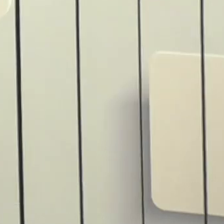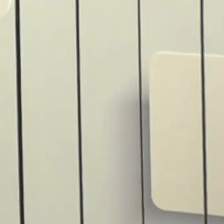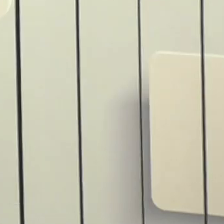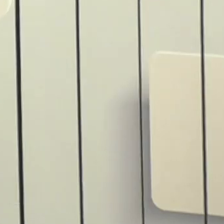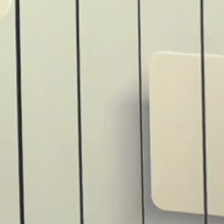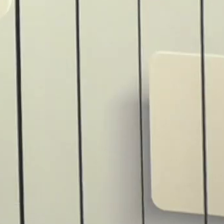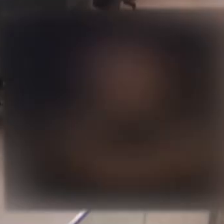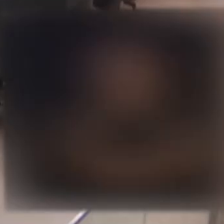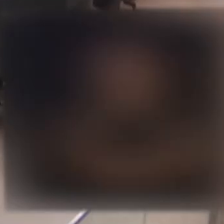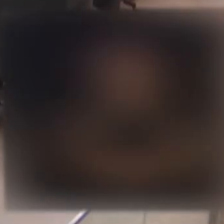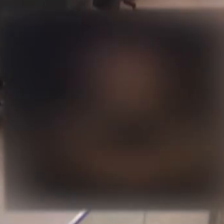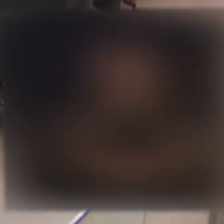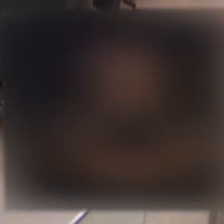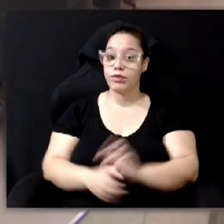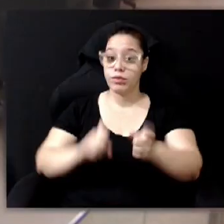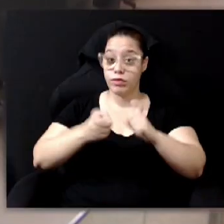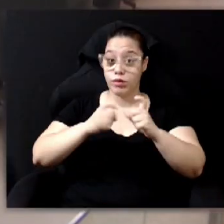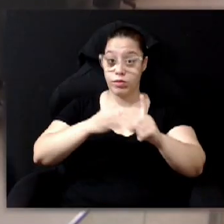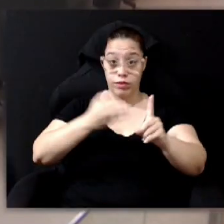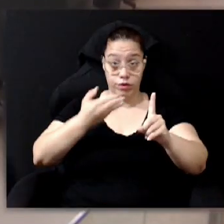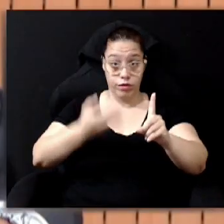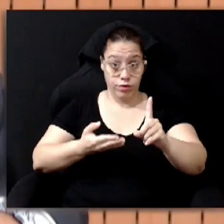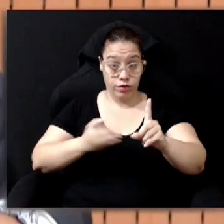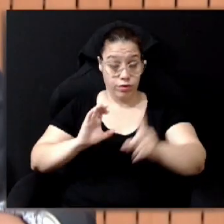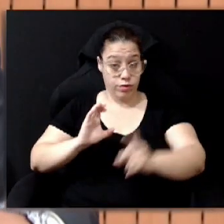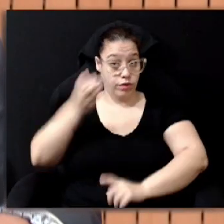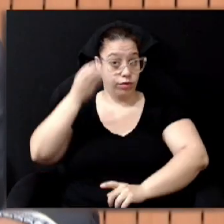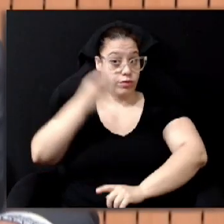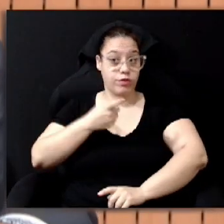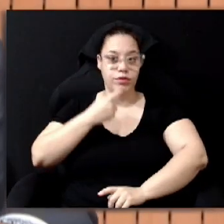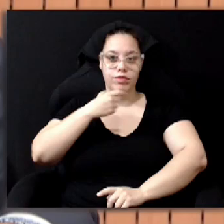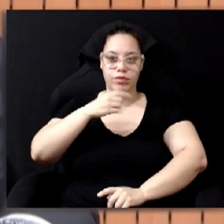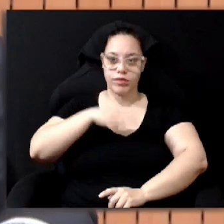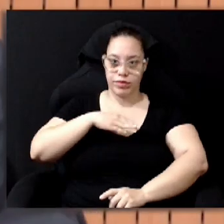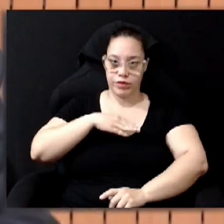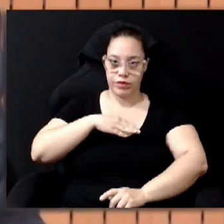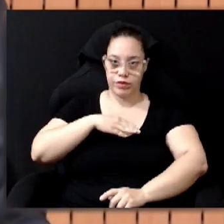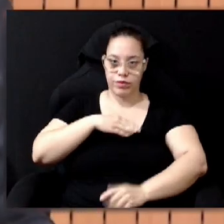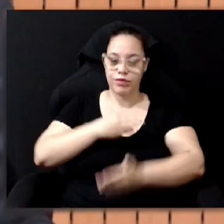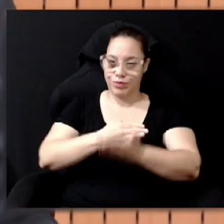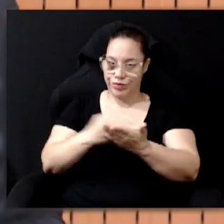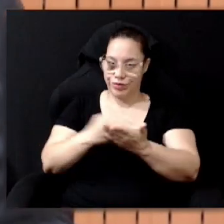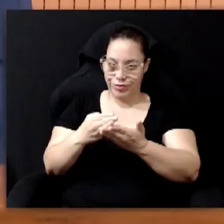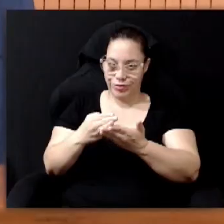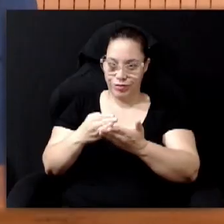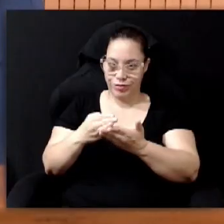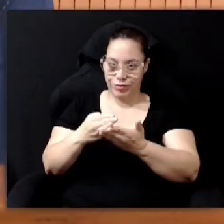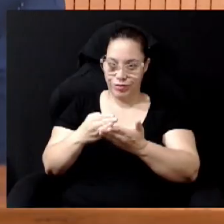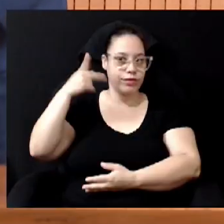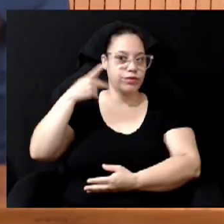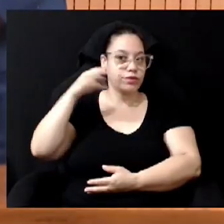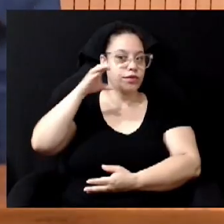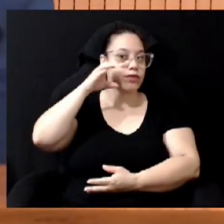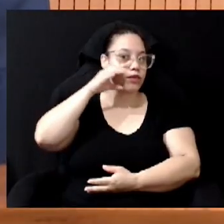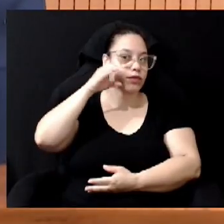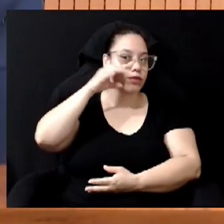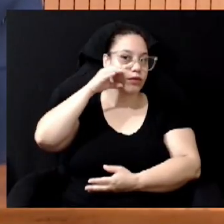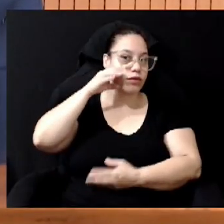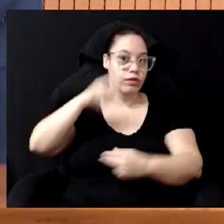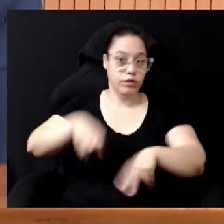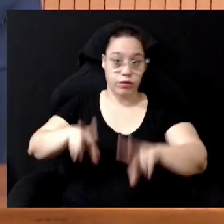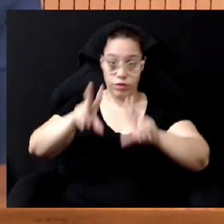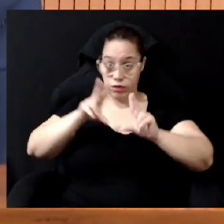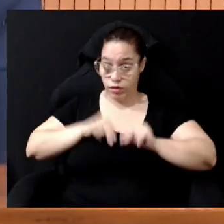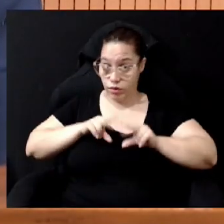A reunião solene foi realizada na Câmara de Campinas por iniciativa do vereador Luiz Cirilo para a entrega do diploma de